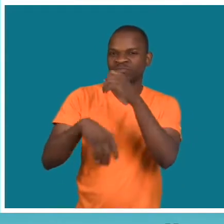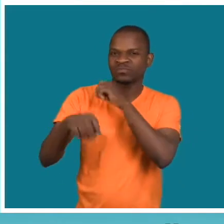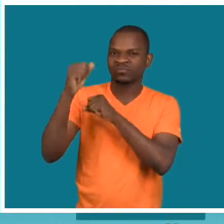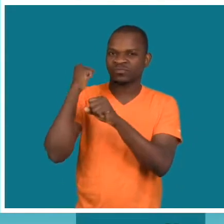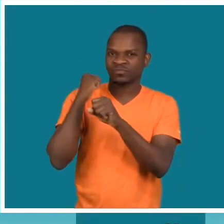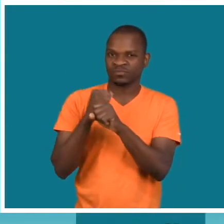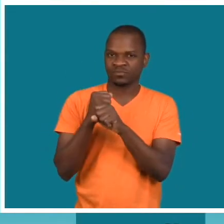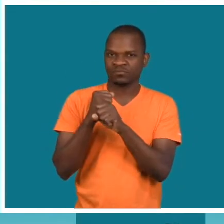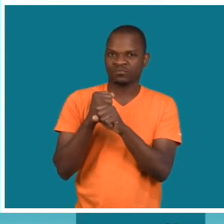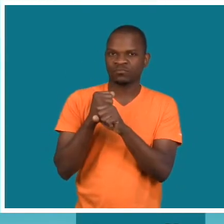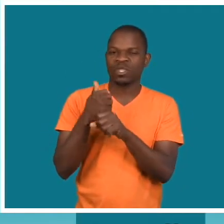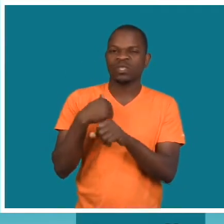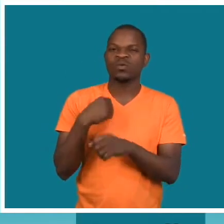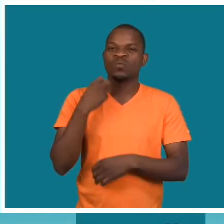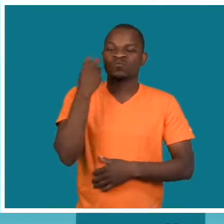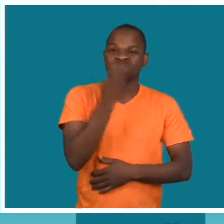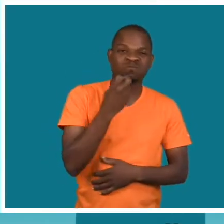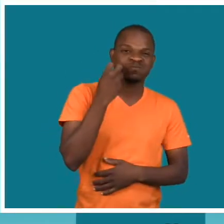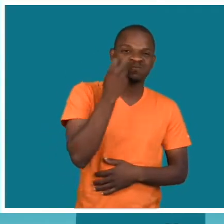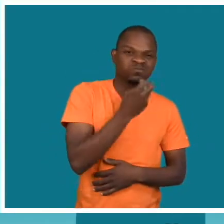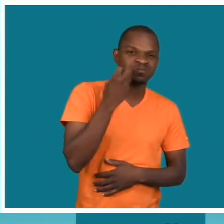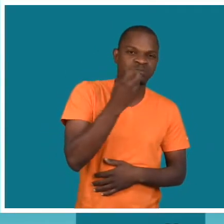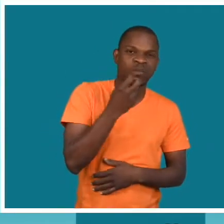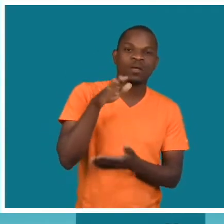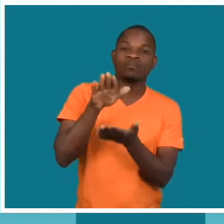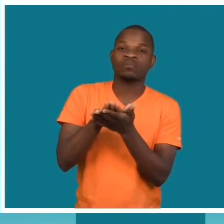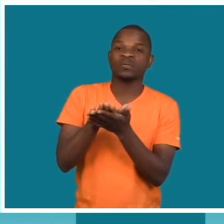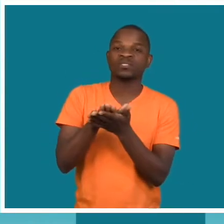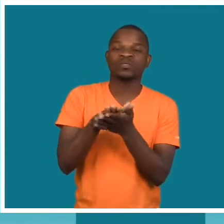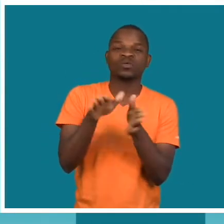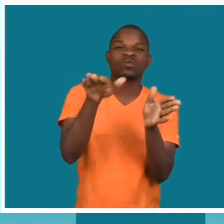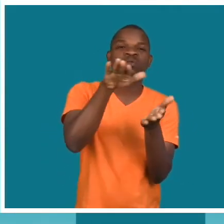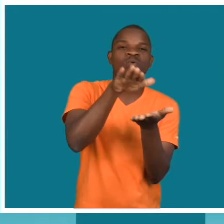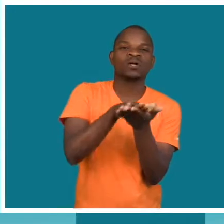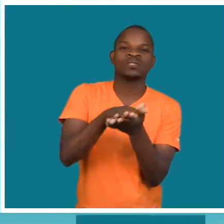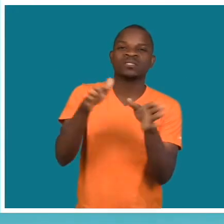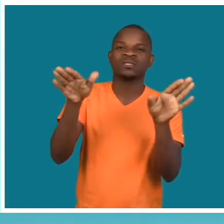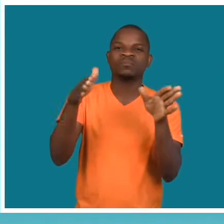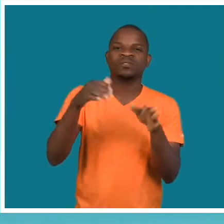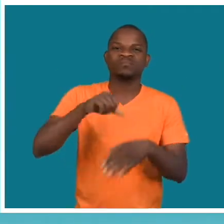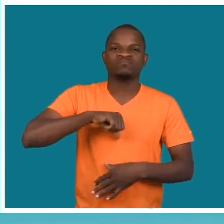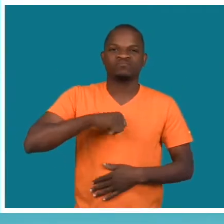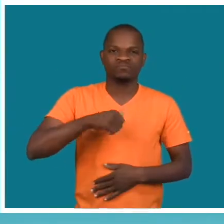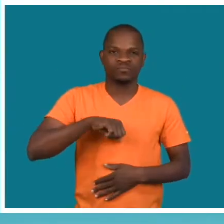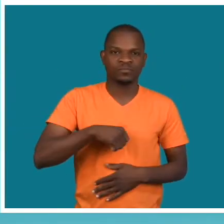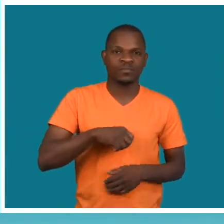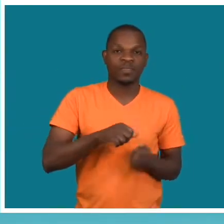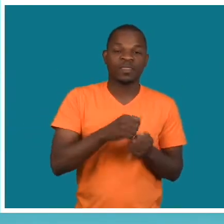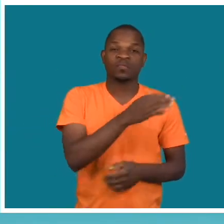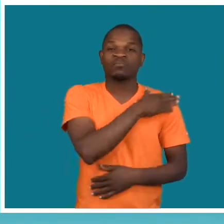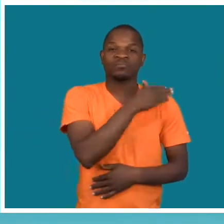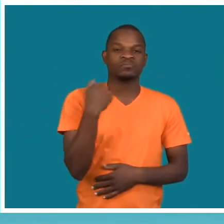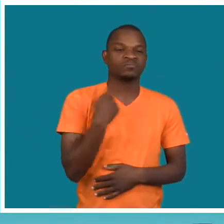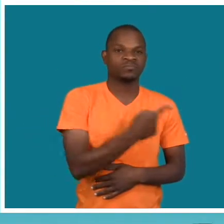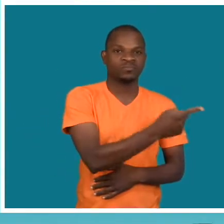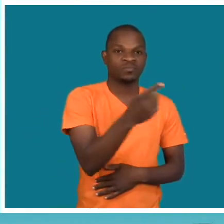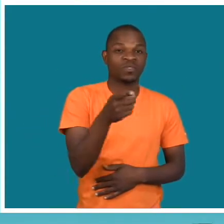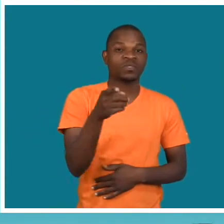passado, depois de andarem de novo à procura de ajudas privadas, sempre os privados dizem, mas tu tens que ir para o Estado.